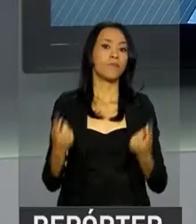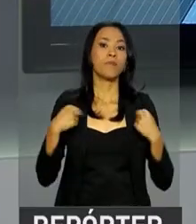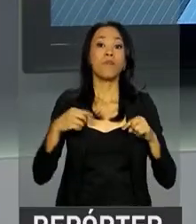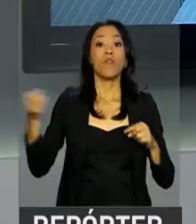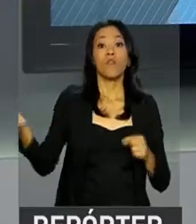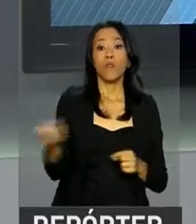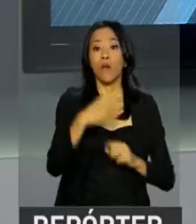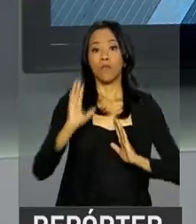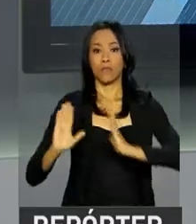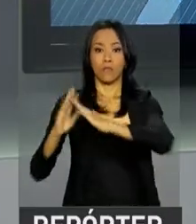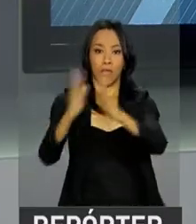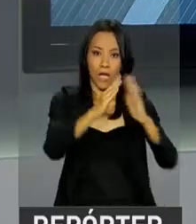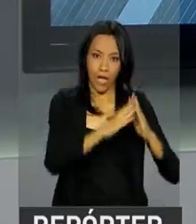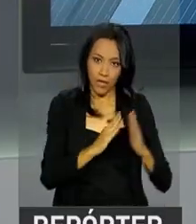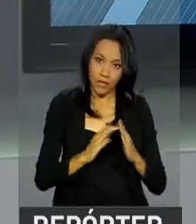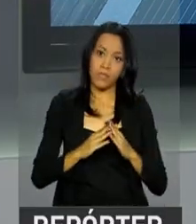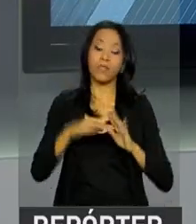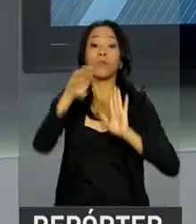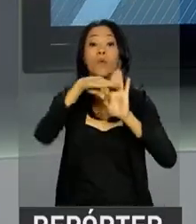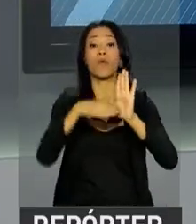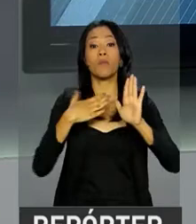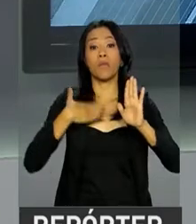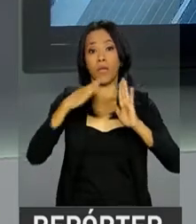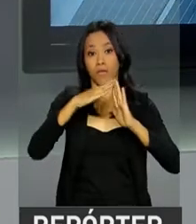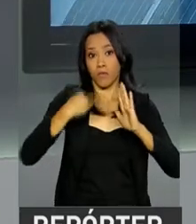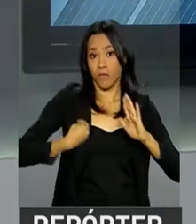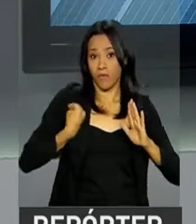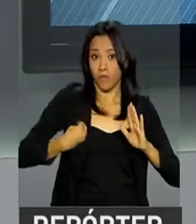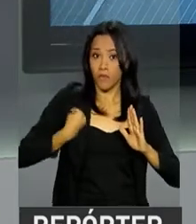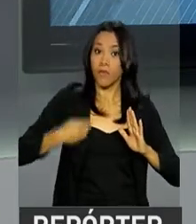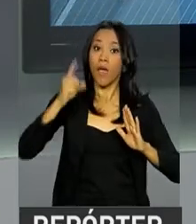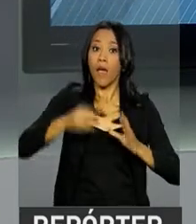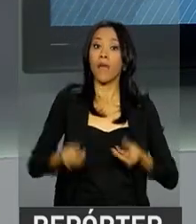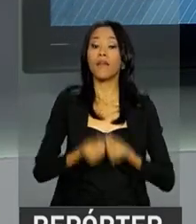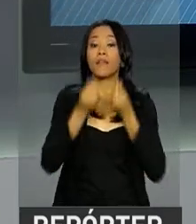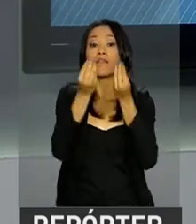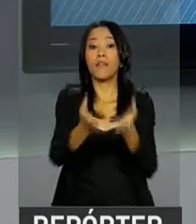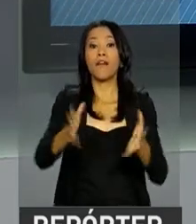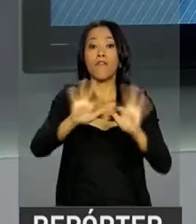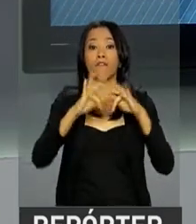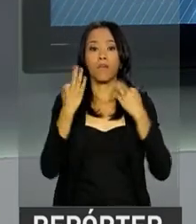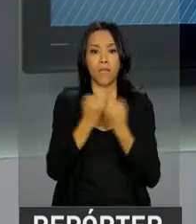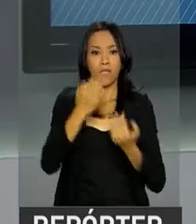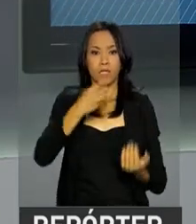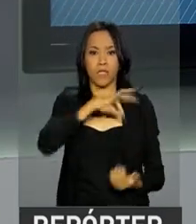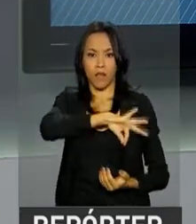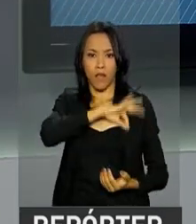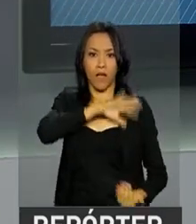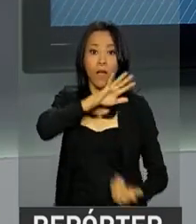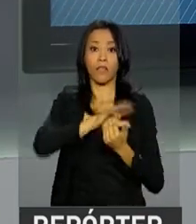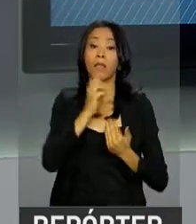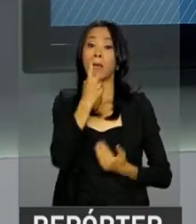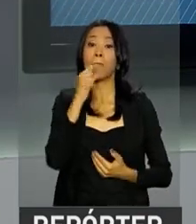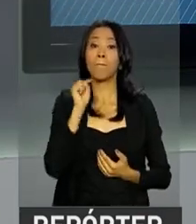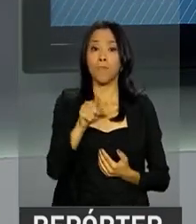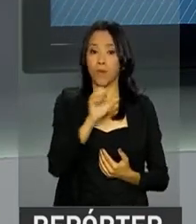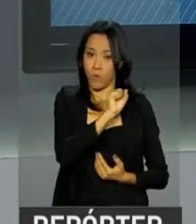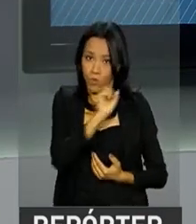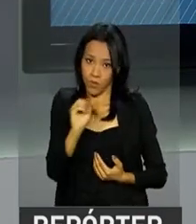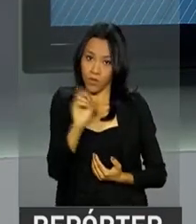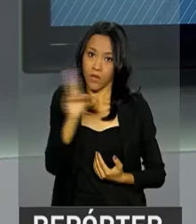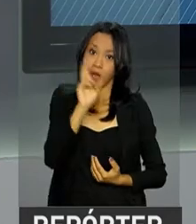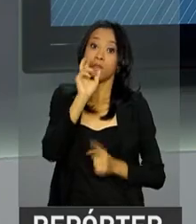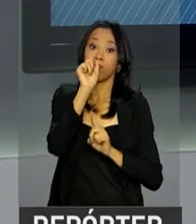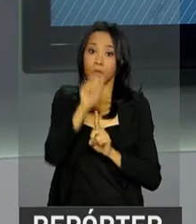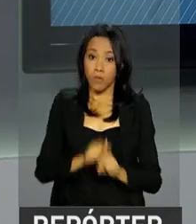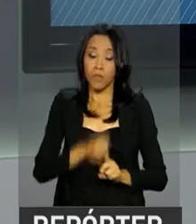moradias para a faixa 1 do programa minha casa minha vida destinado a famílias com renda de até 1.800 reais por mês o governo